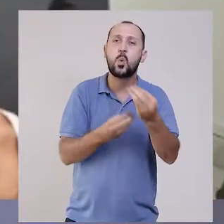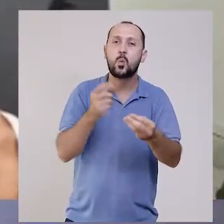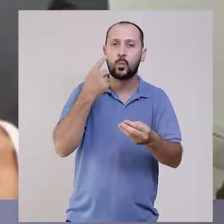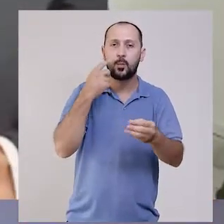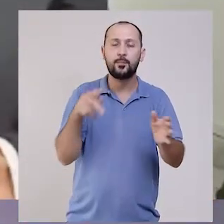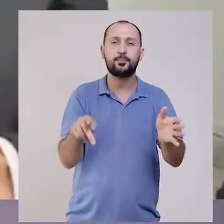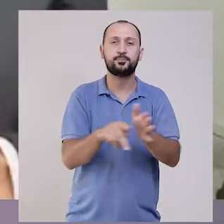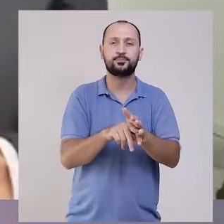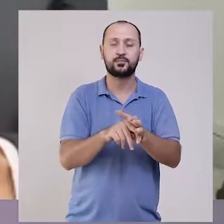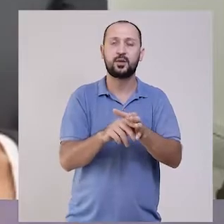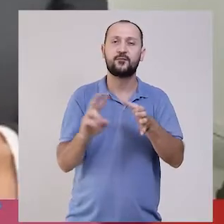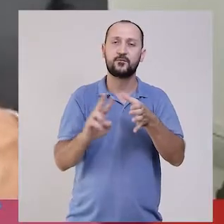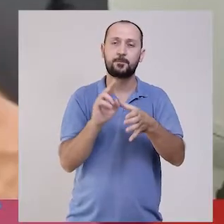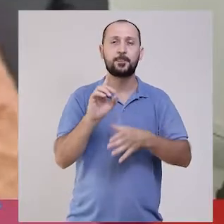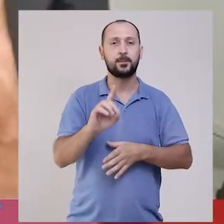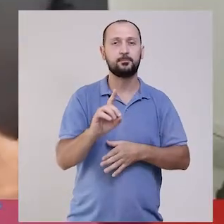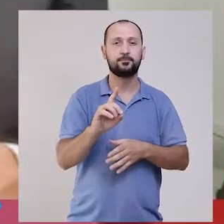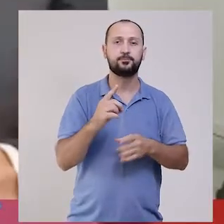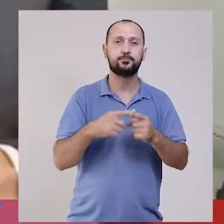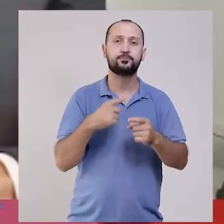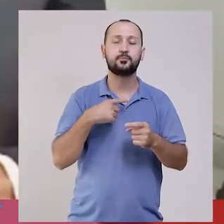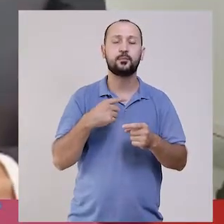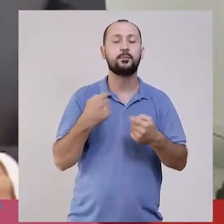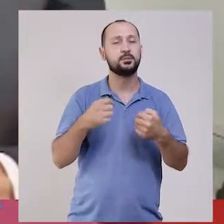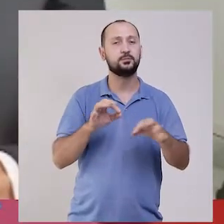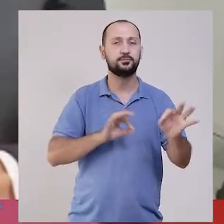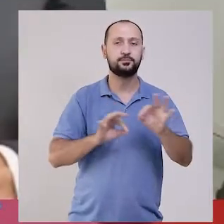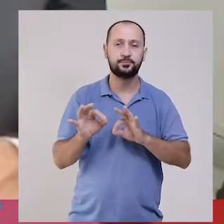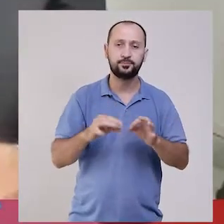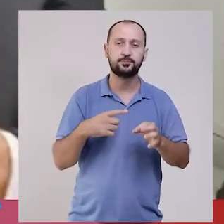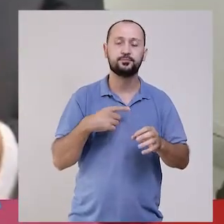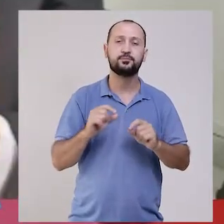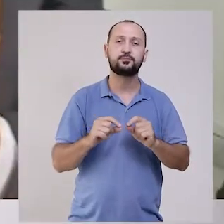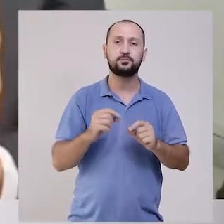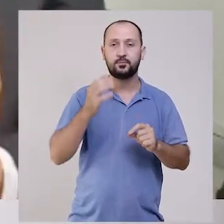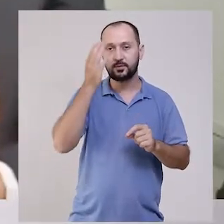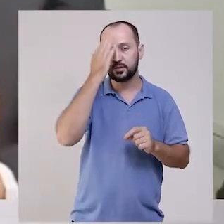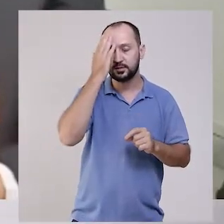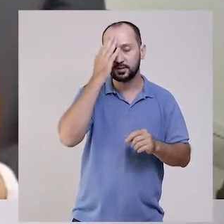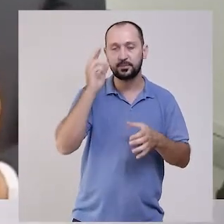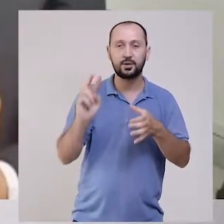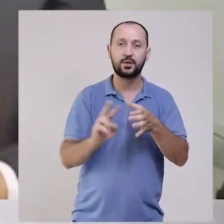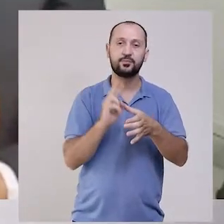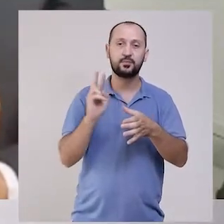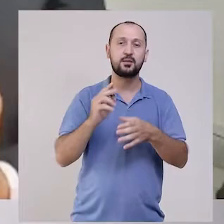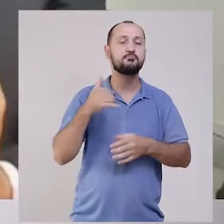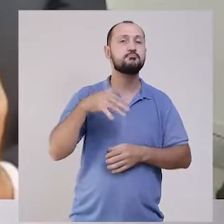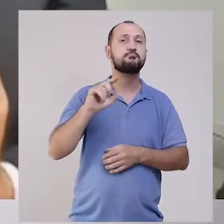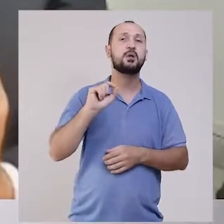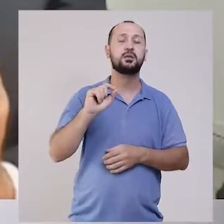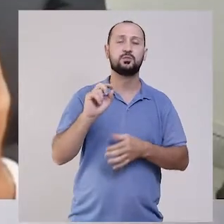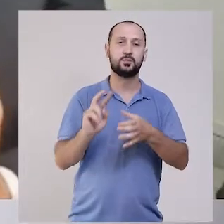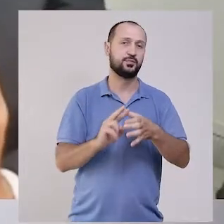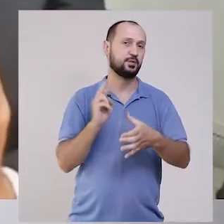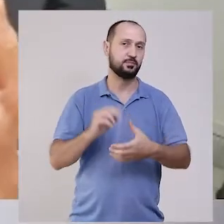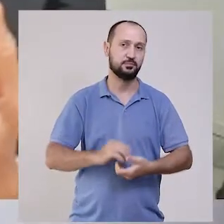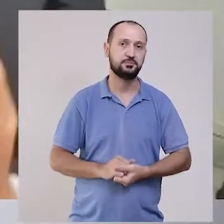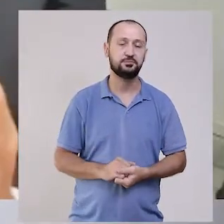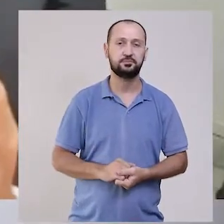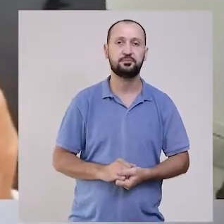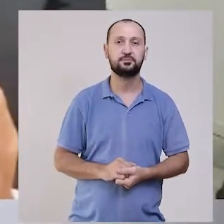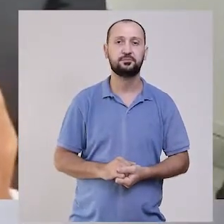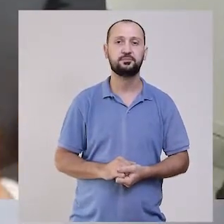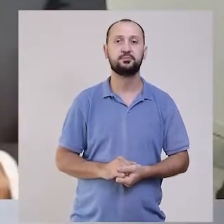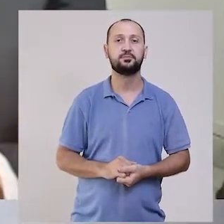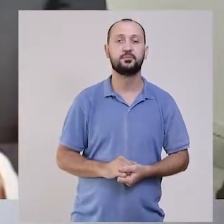Então, precisa fazer suplementação. Hoje, a gente sabe que a vitamina D é muito mais do que uma vitamina. Ela é